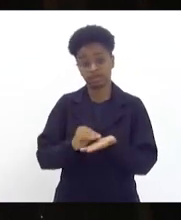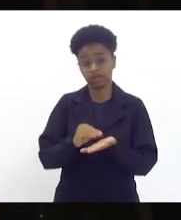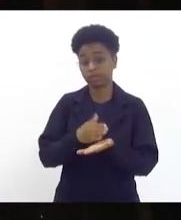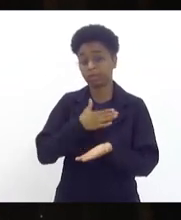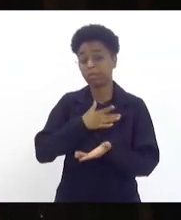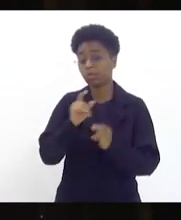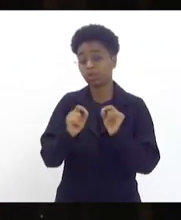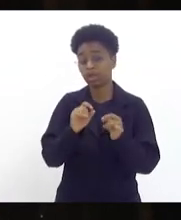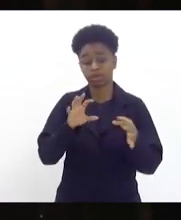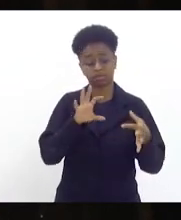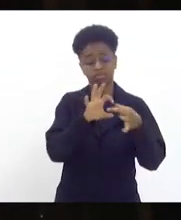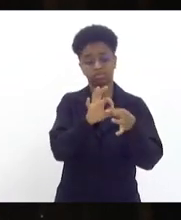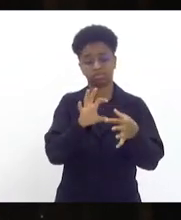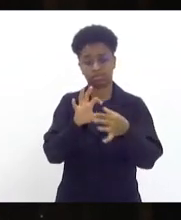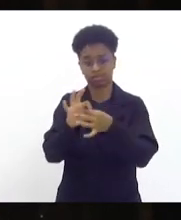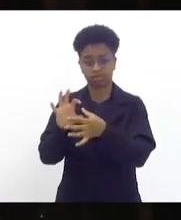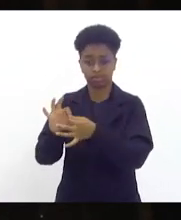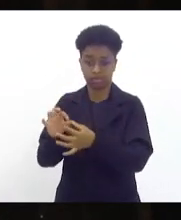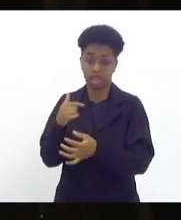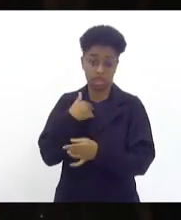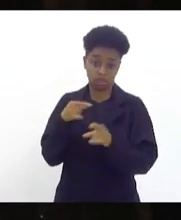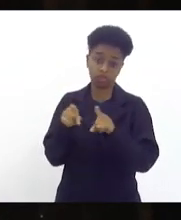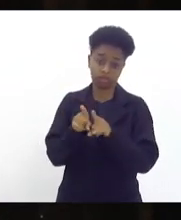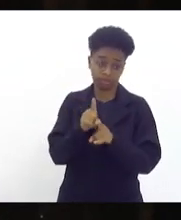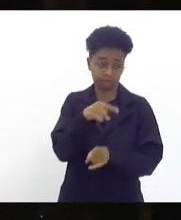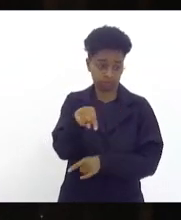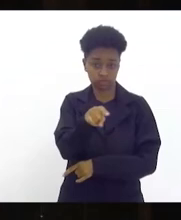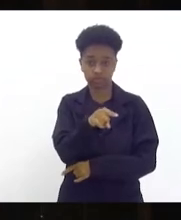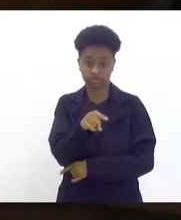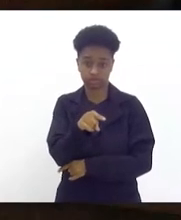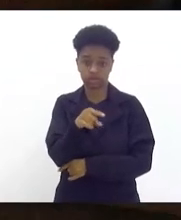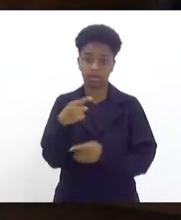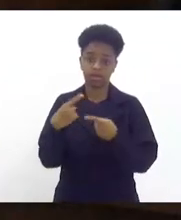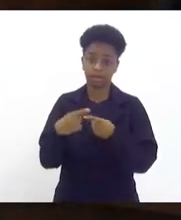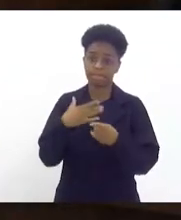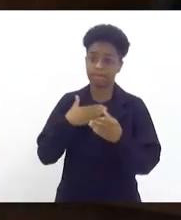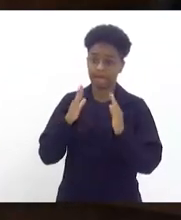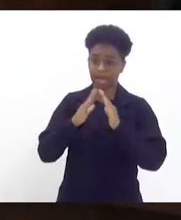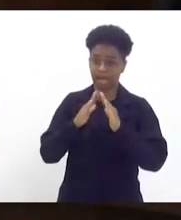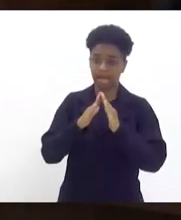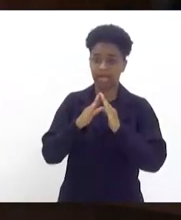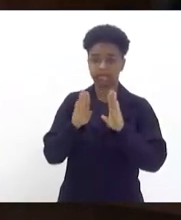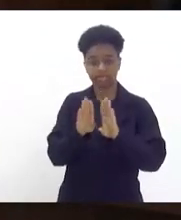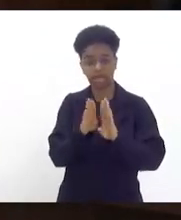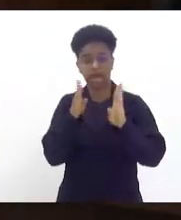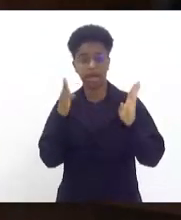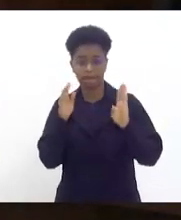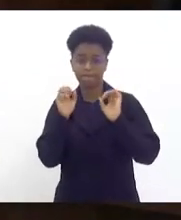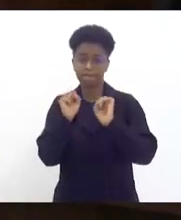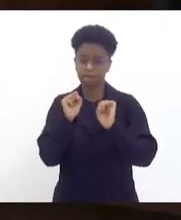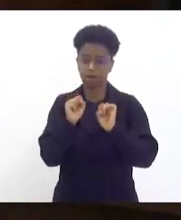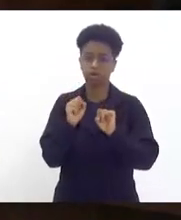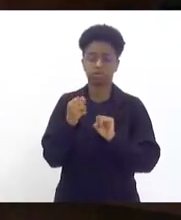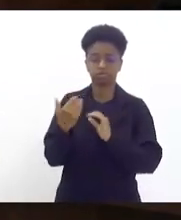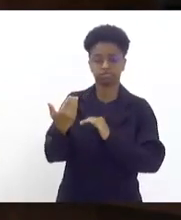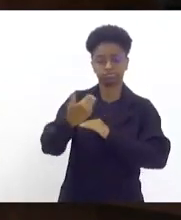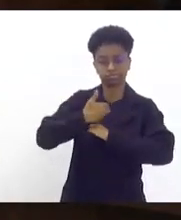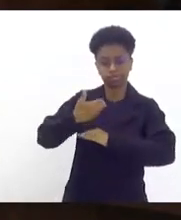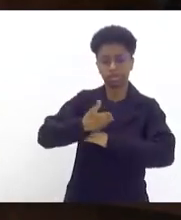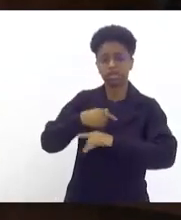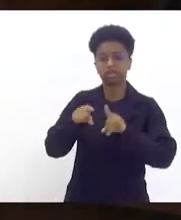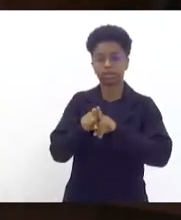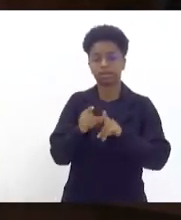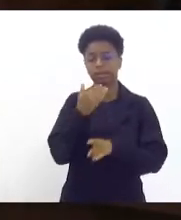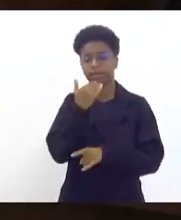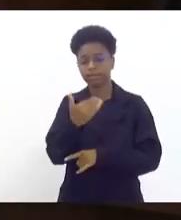mim esses elos eu e com vocês eu abro a minha casa para sentar para depois ainda pedir ao tio Juca Tênis Clube para